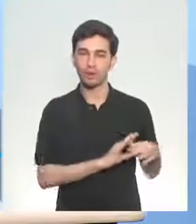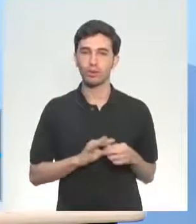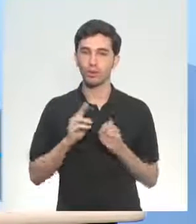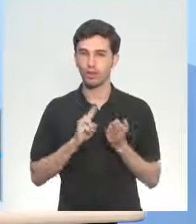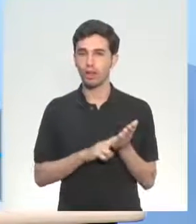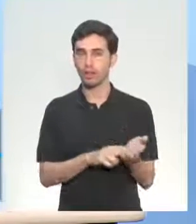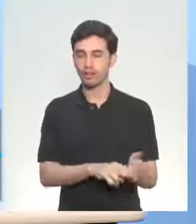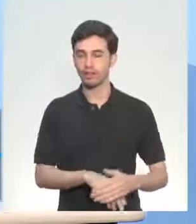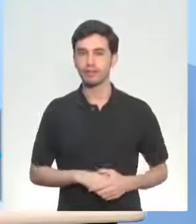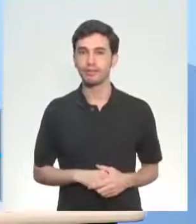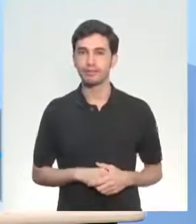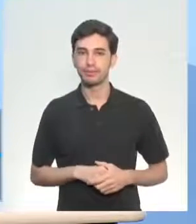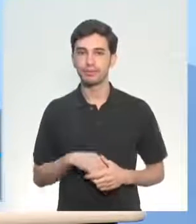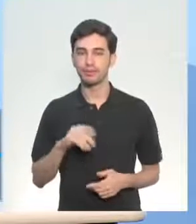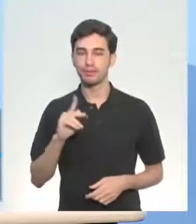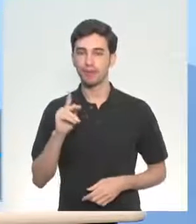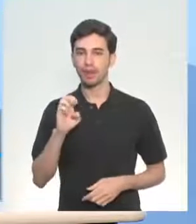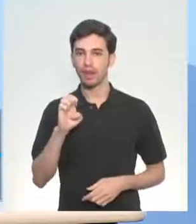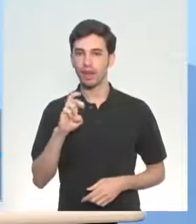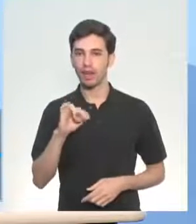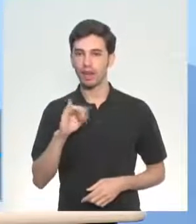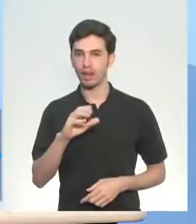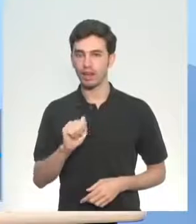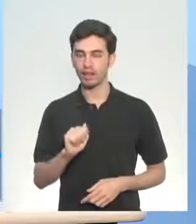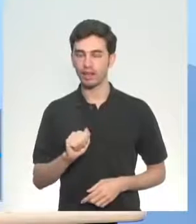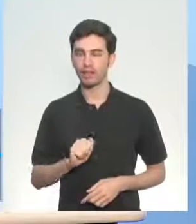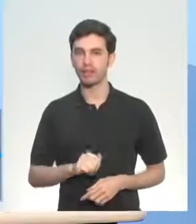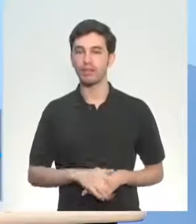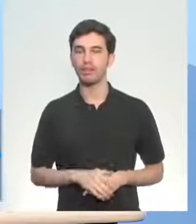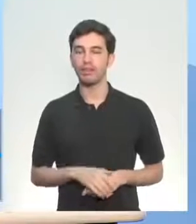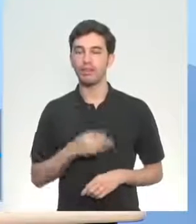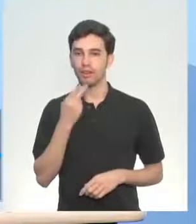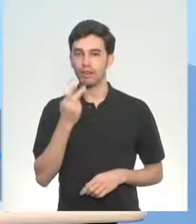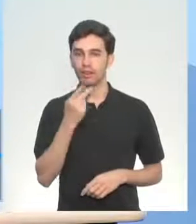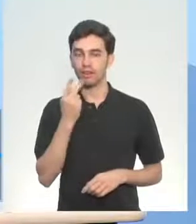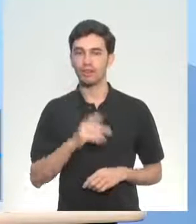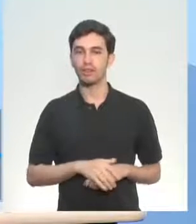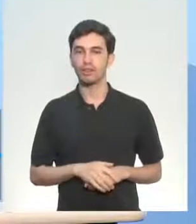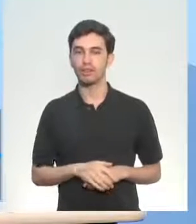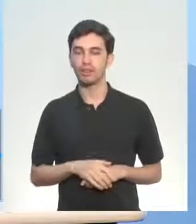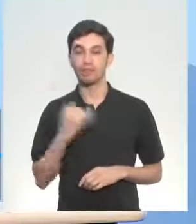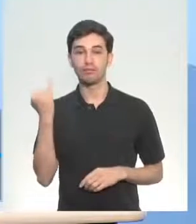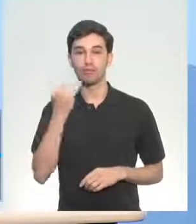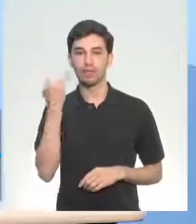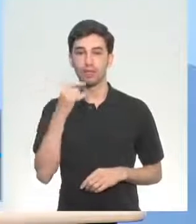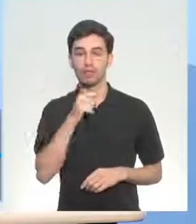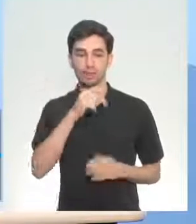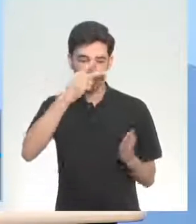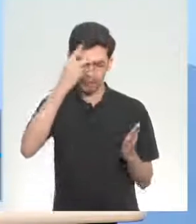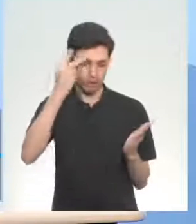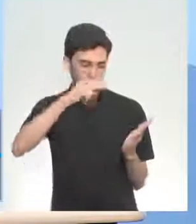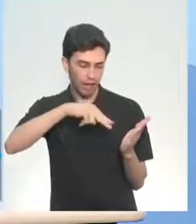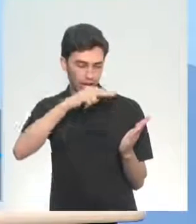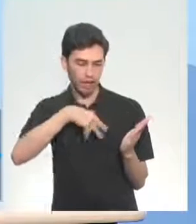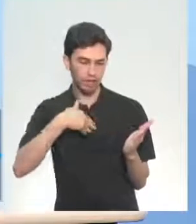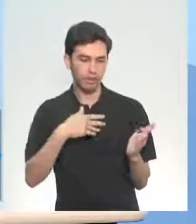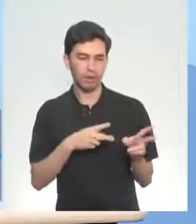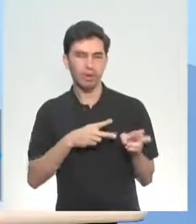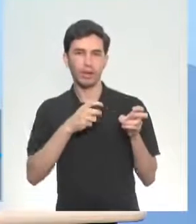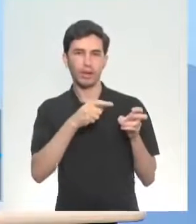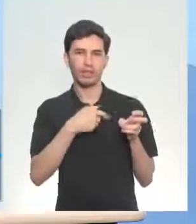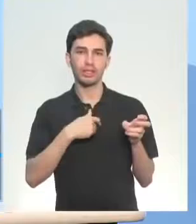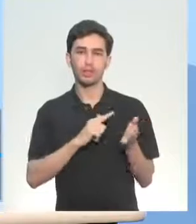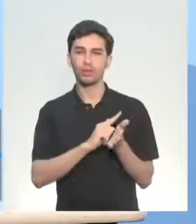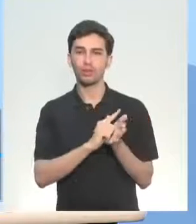carta. O Eric da Silva, que acho que é o professor, é importante para o leitor reconhecer o texto que ele está lendo.